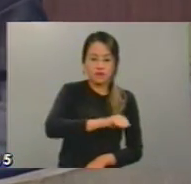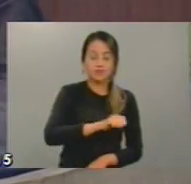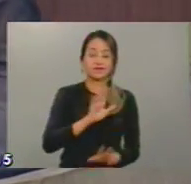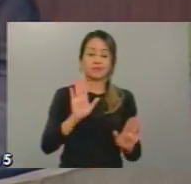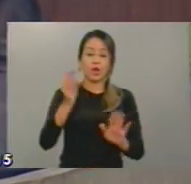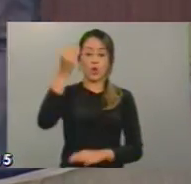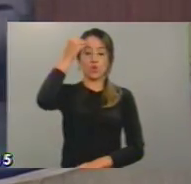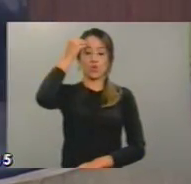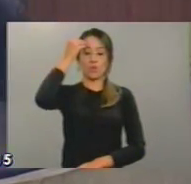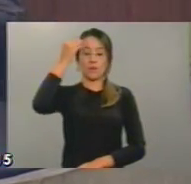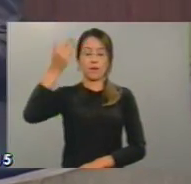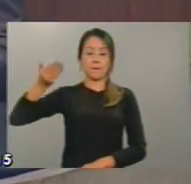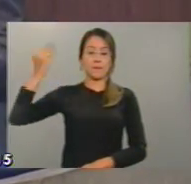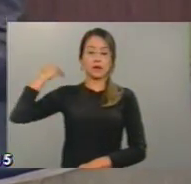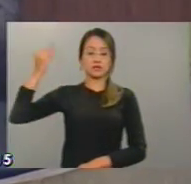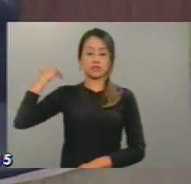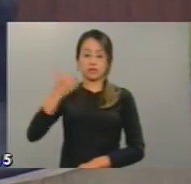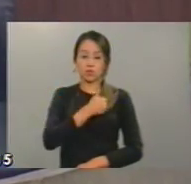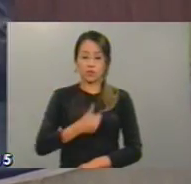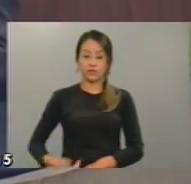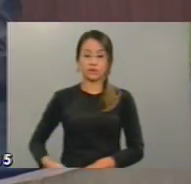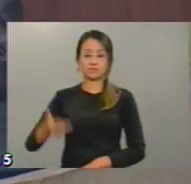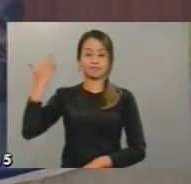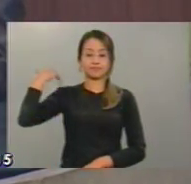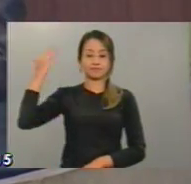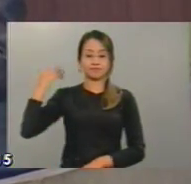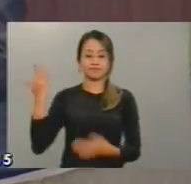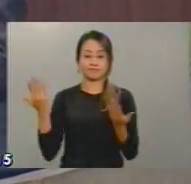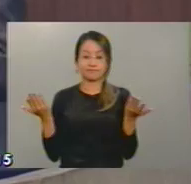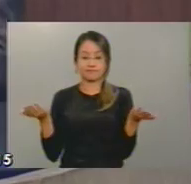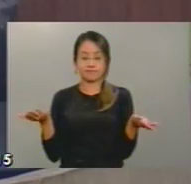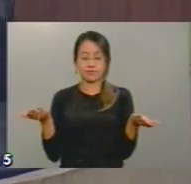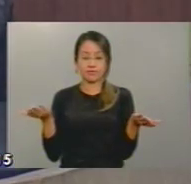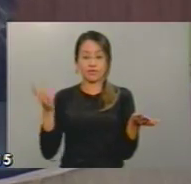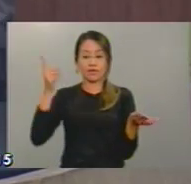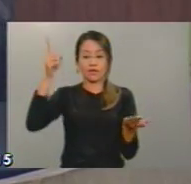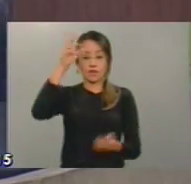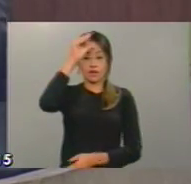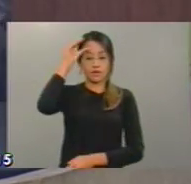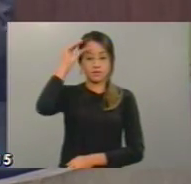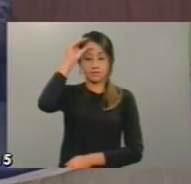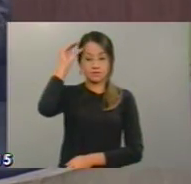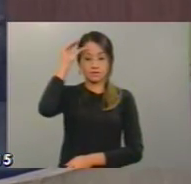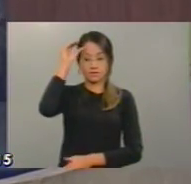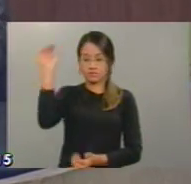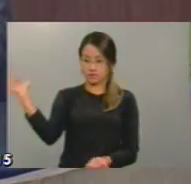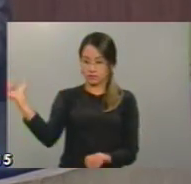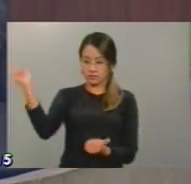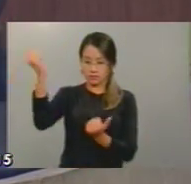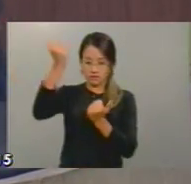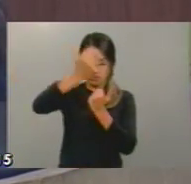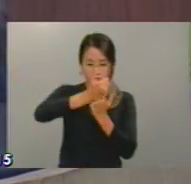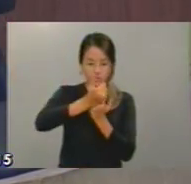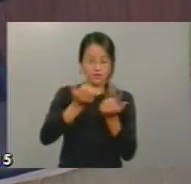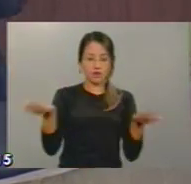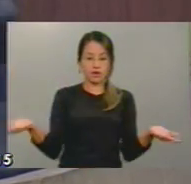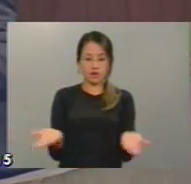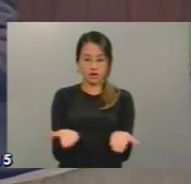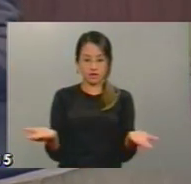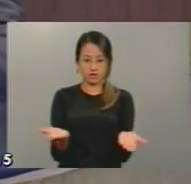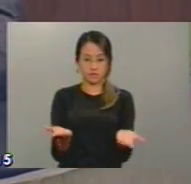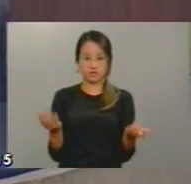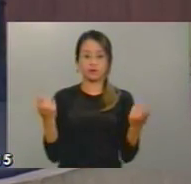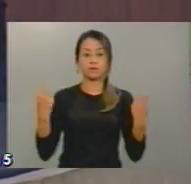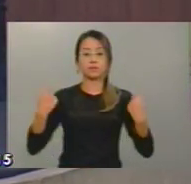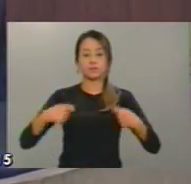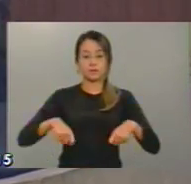anteriores, quem assume a direção do Estado do Ceará, assume com seus